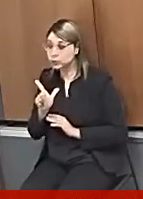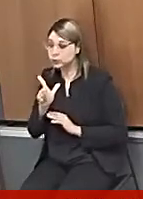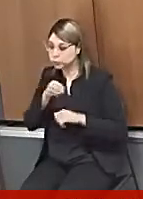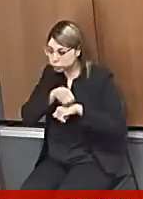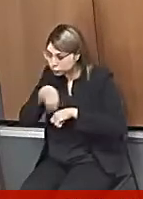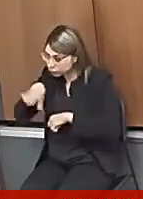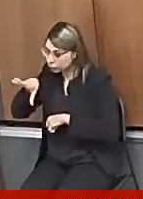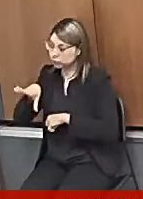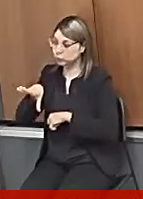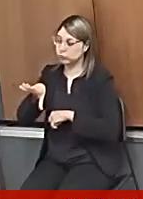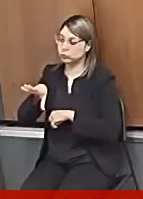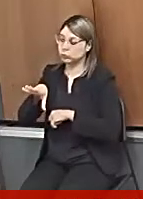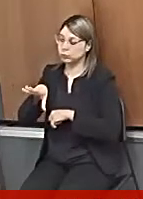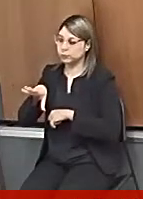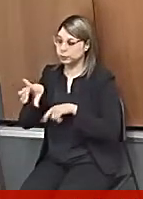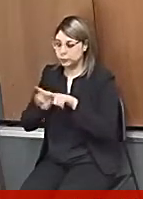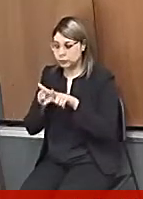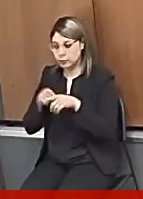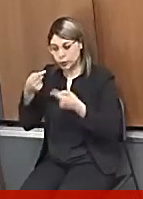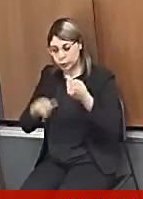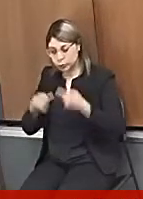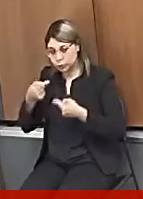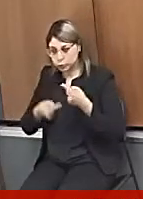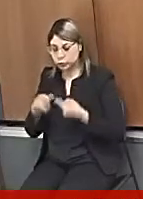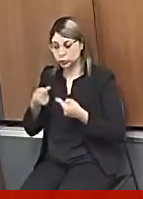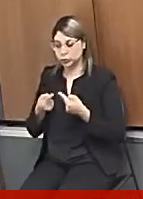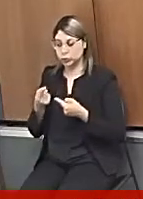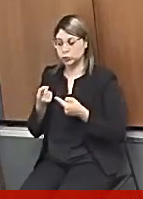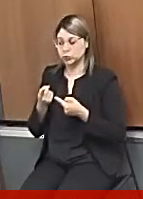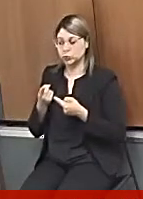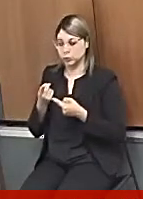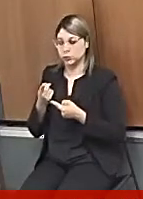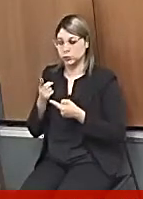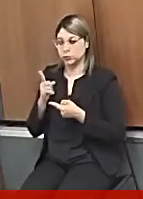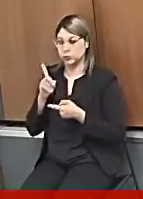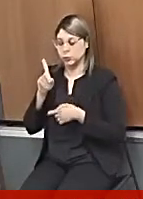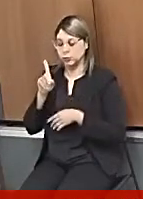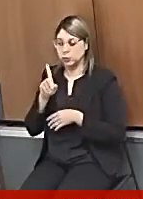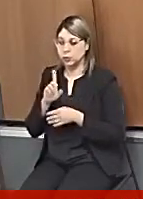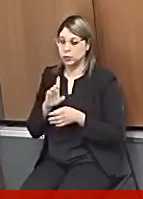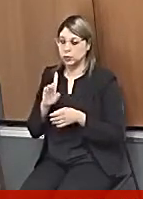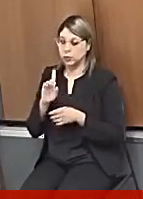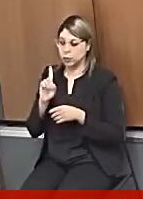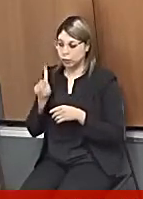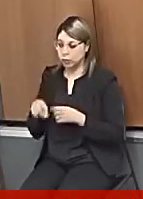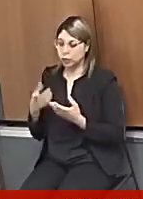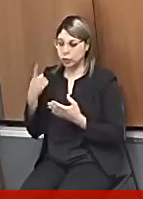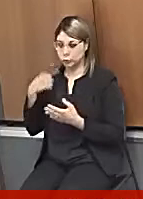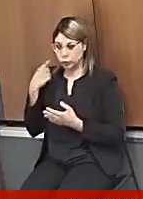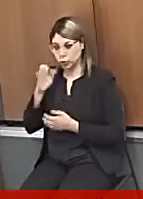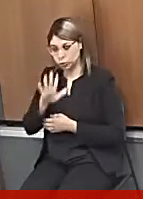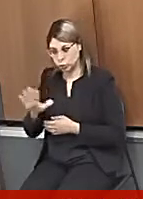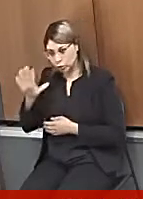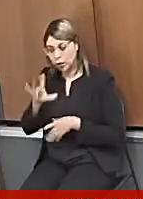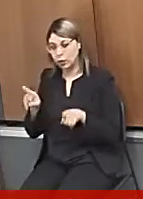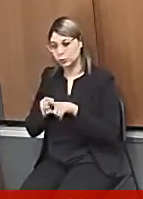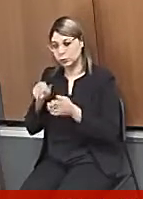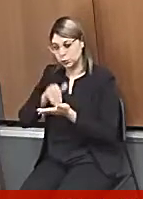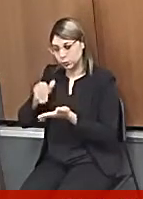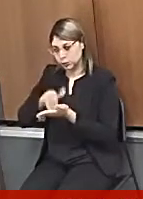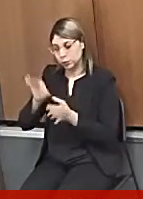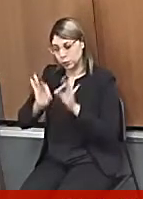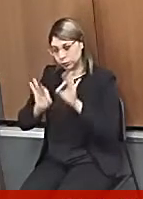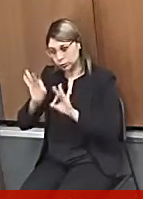de levar já é discutimos aqui vamos ter oportunidade de levar isso nem o advogado geral aos engarrafamentos